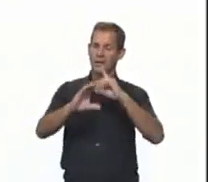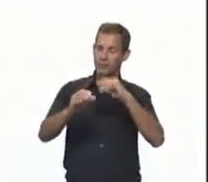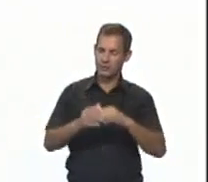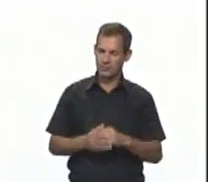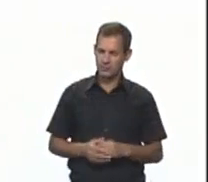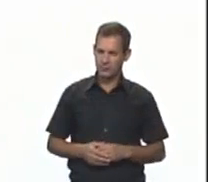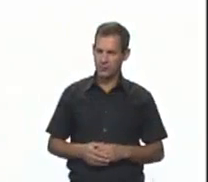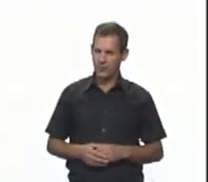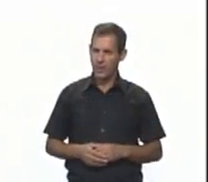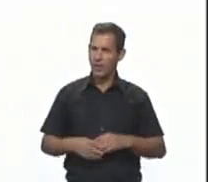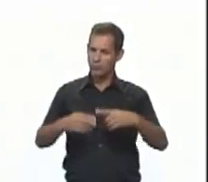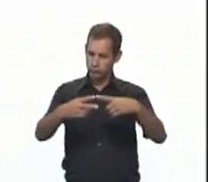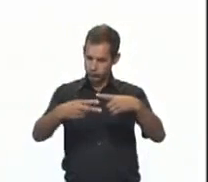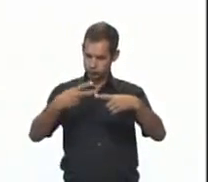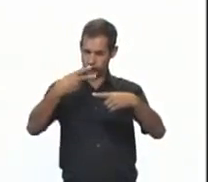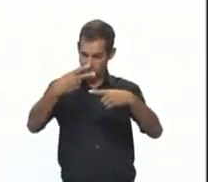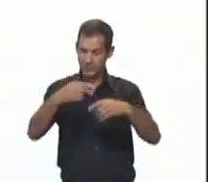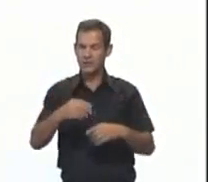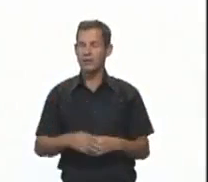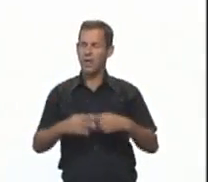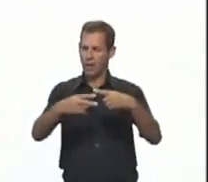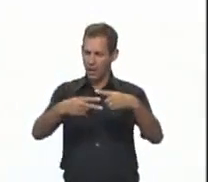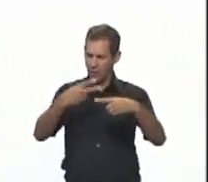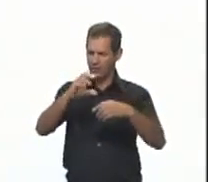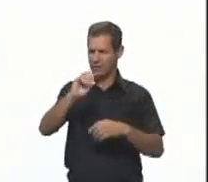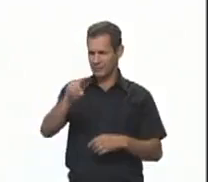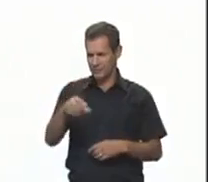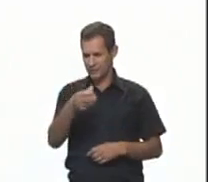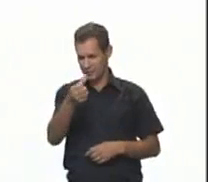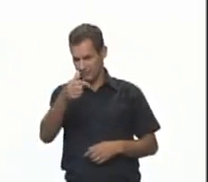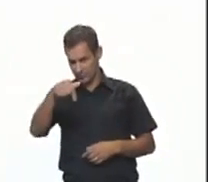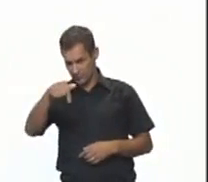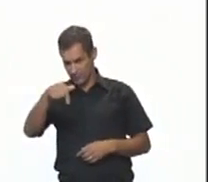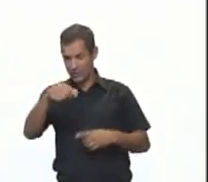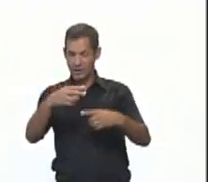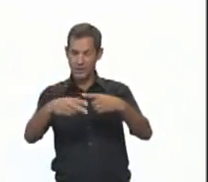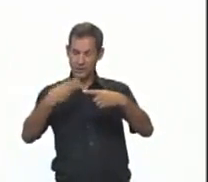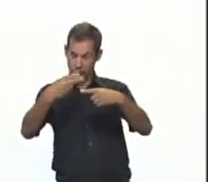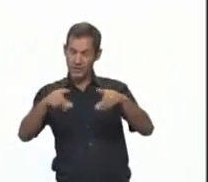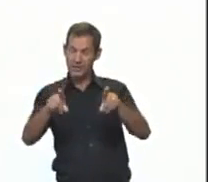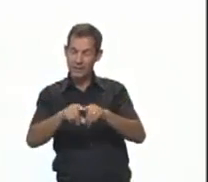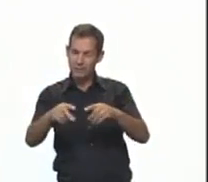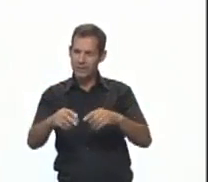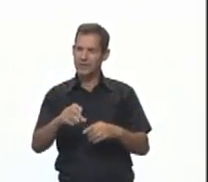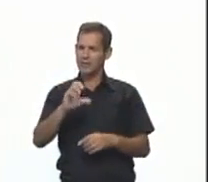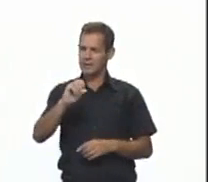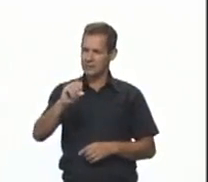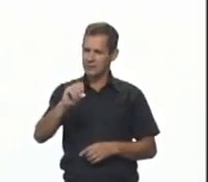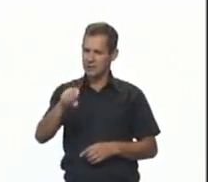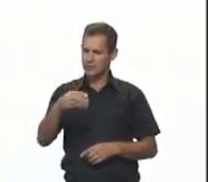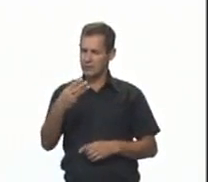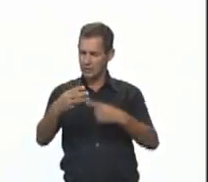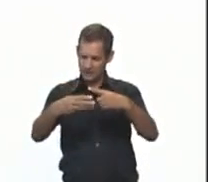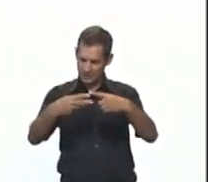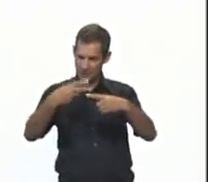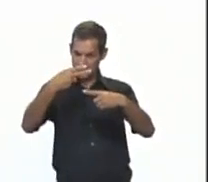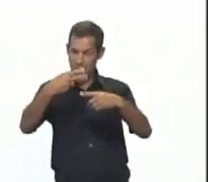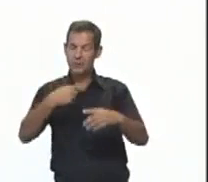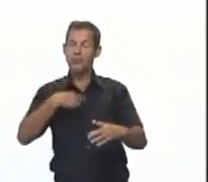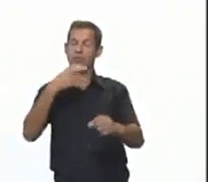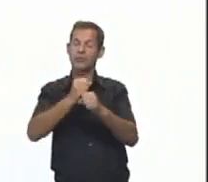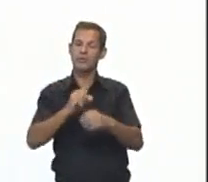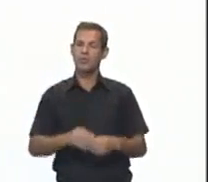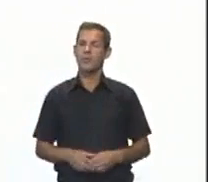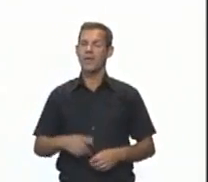coordenadas ao quadrado. Então, elevando 0,67 ao quadrado e elevando 0,3 ao quadrado, depois eu somo